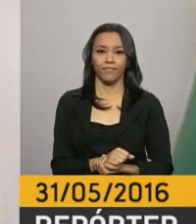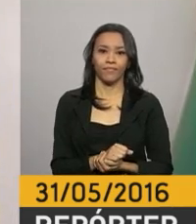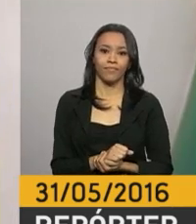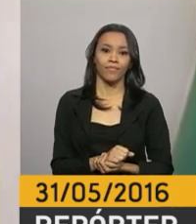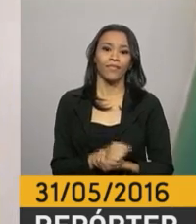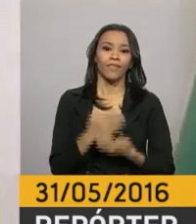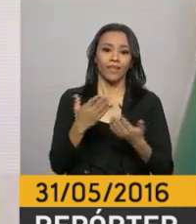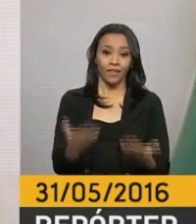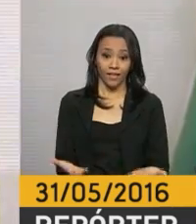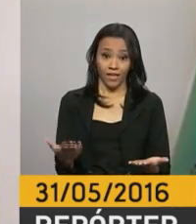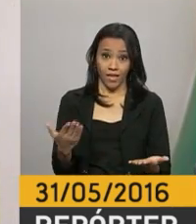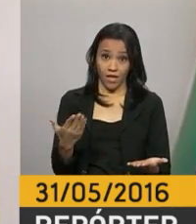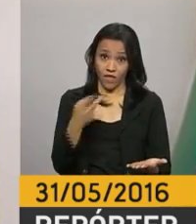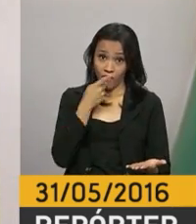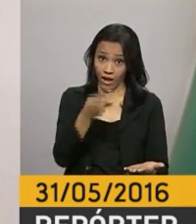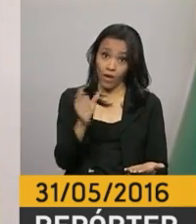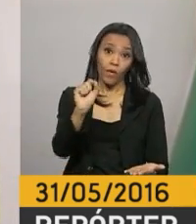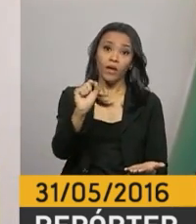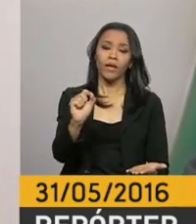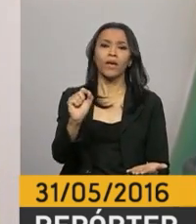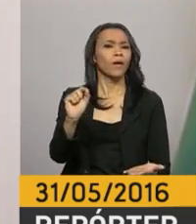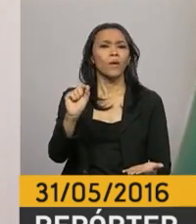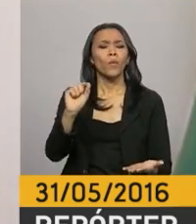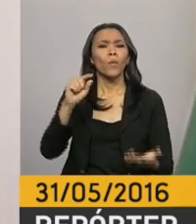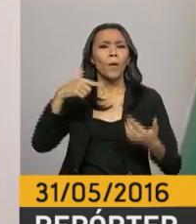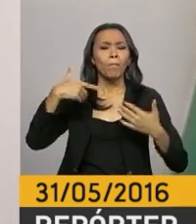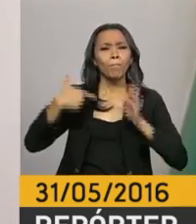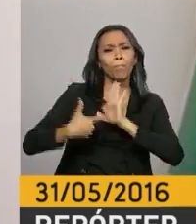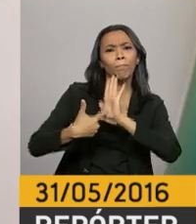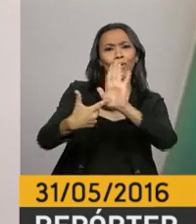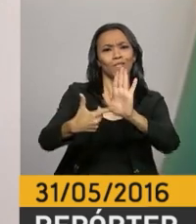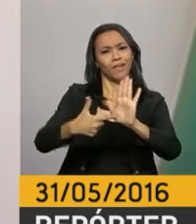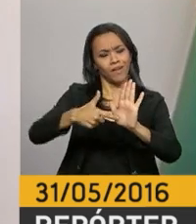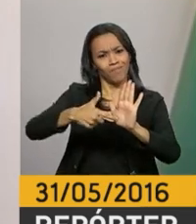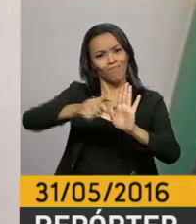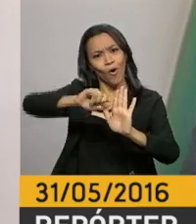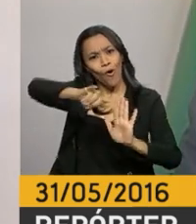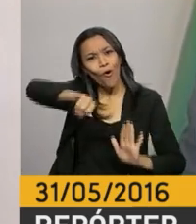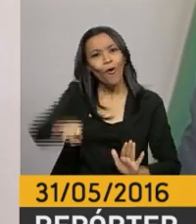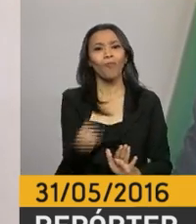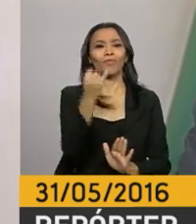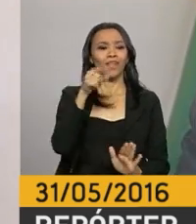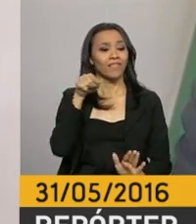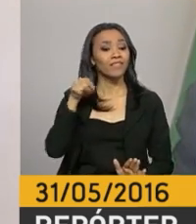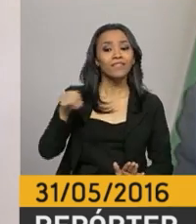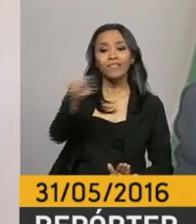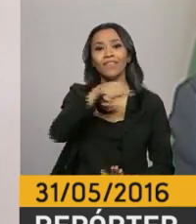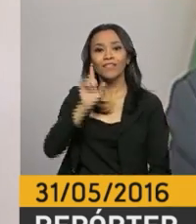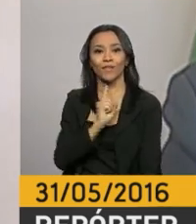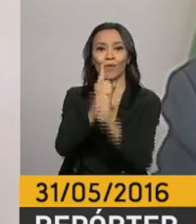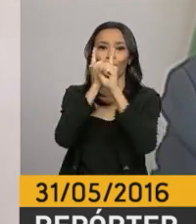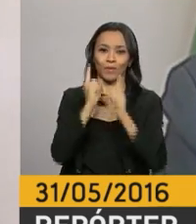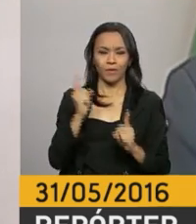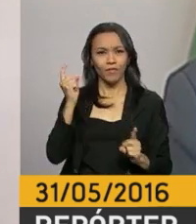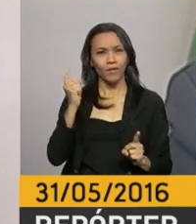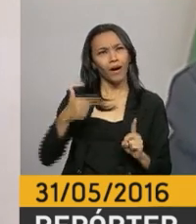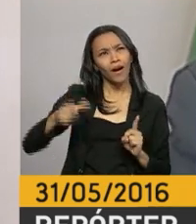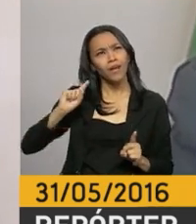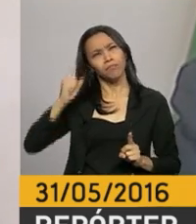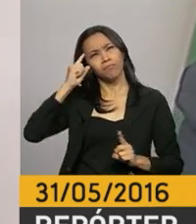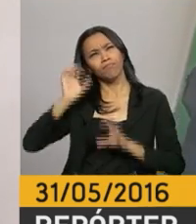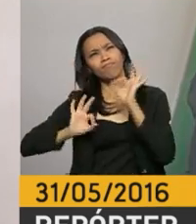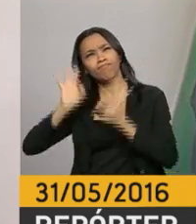Dizer que a nossa presença aqui é para revelar a oportunidade deste encontro pensado e organizado pelo